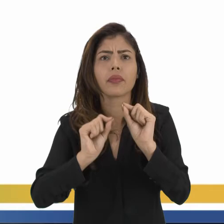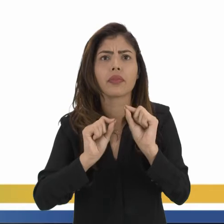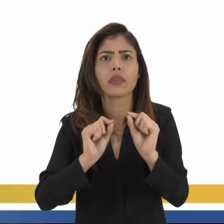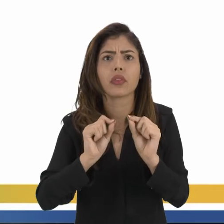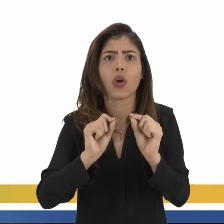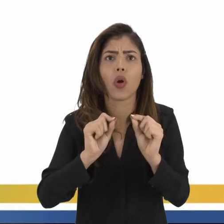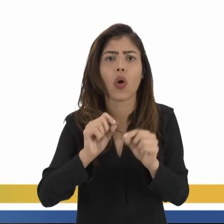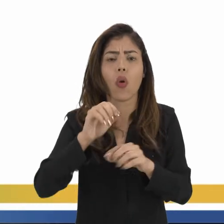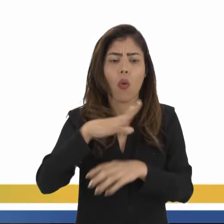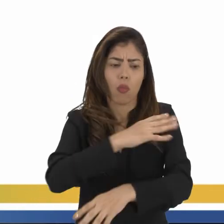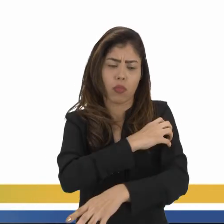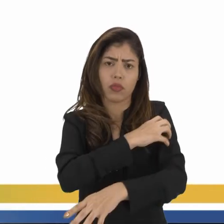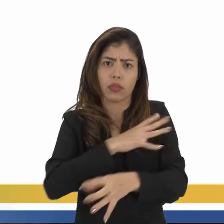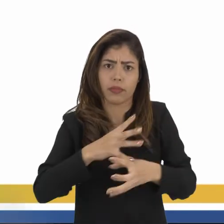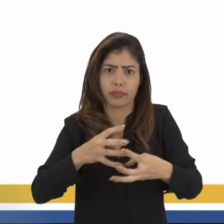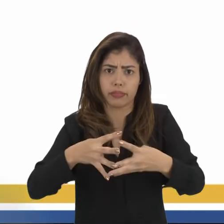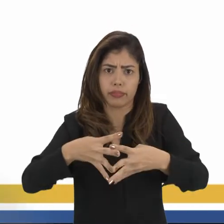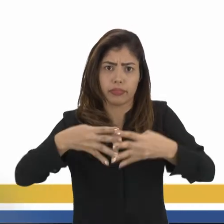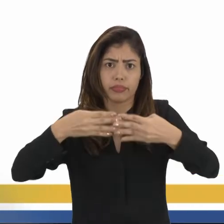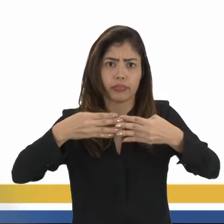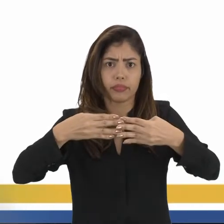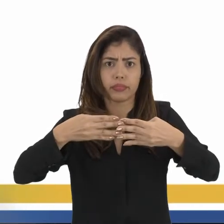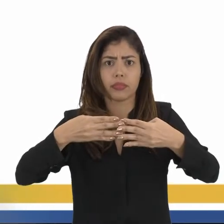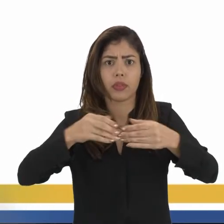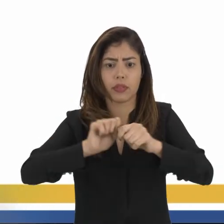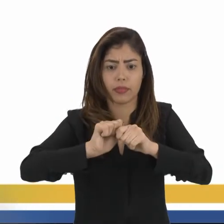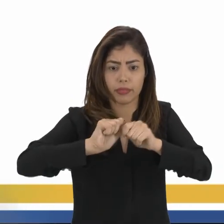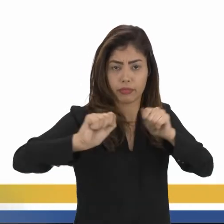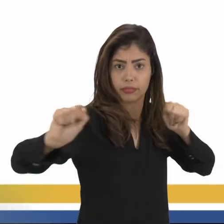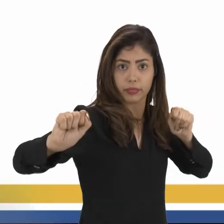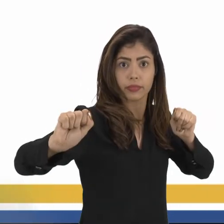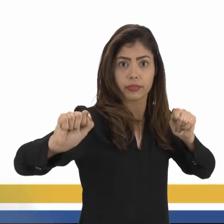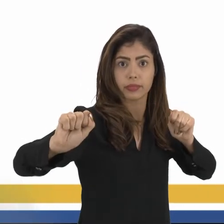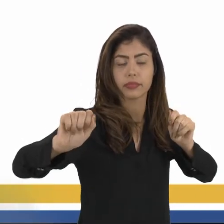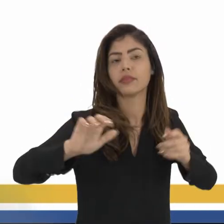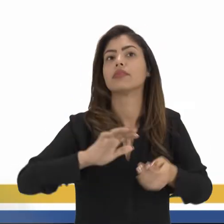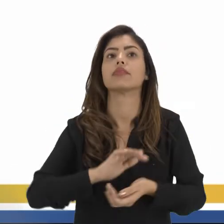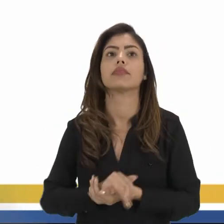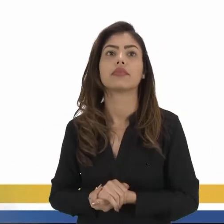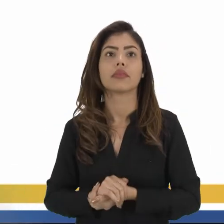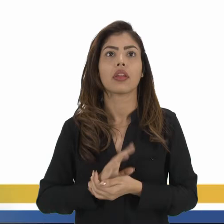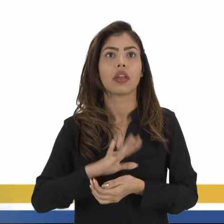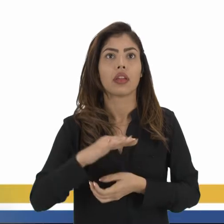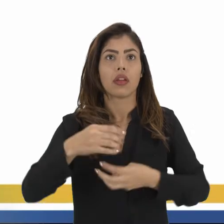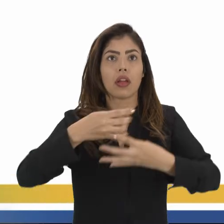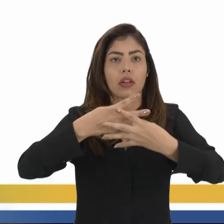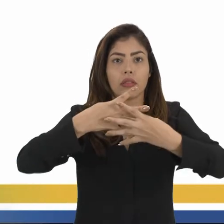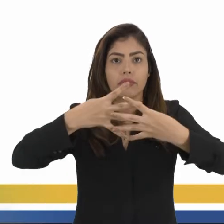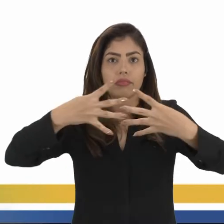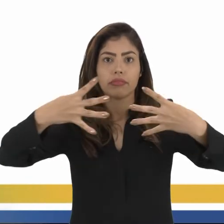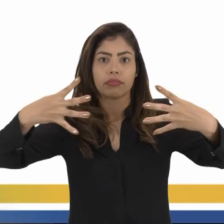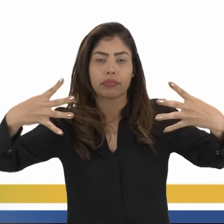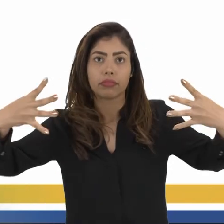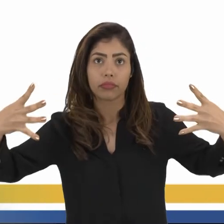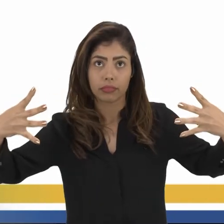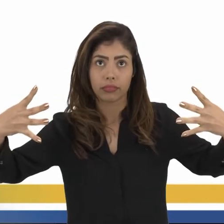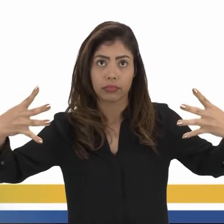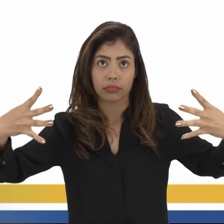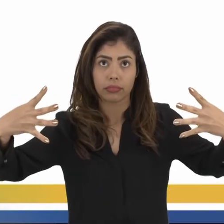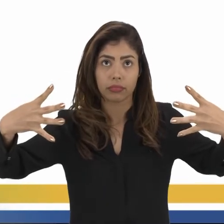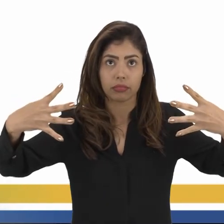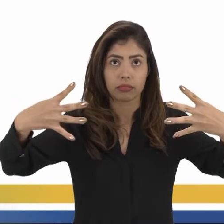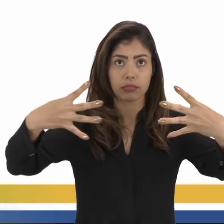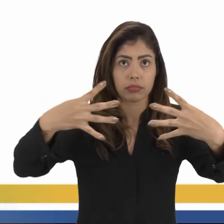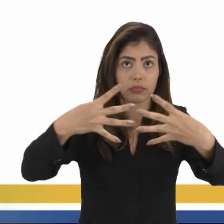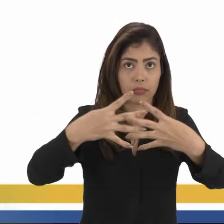Um músculo contraído ou estirado. Estirado. Então, quando ele desliza ao seu encontro, é